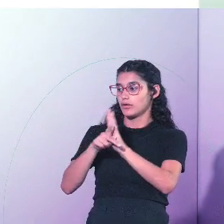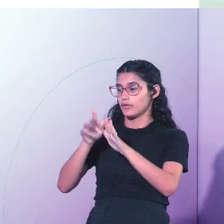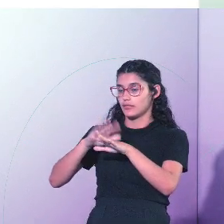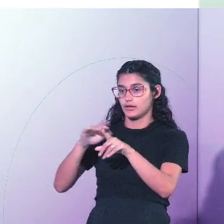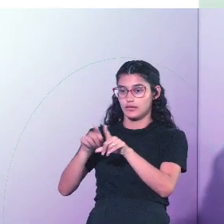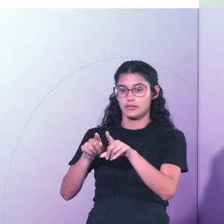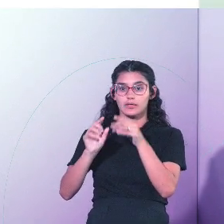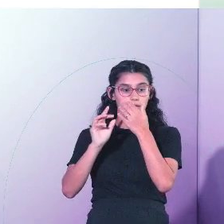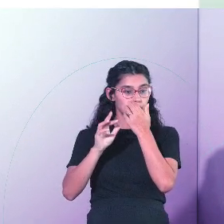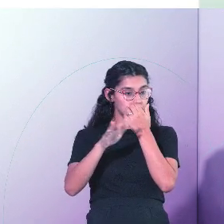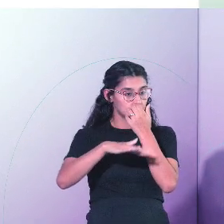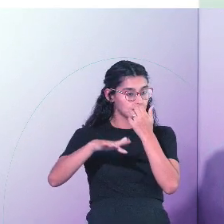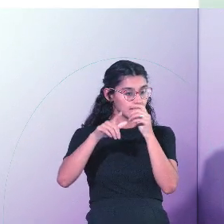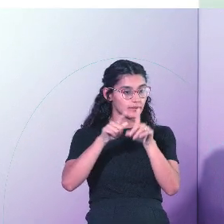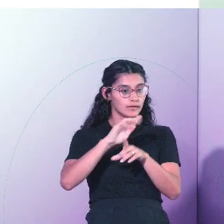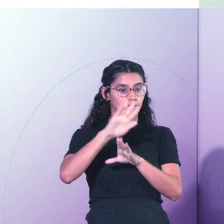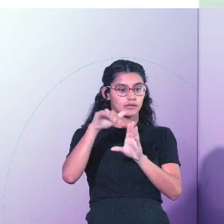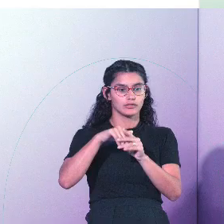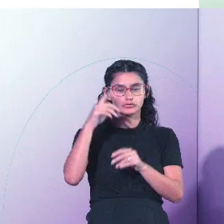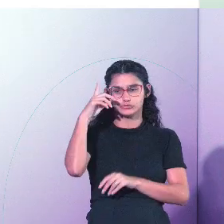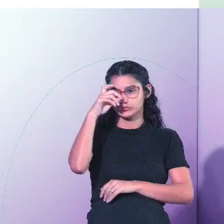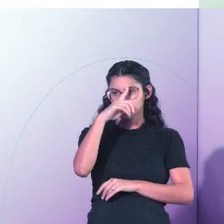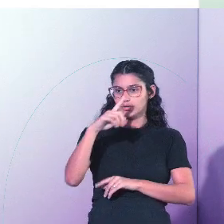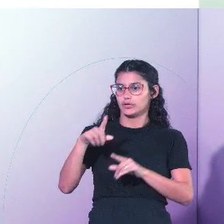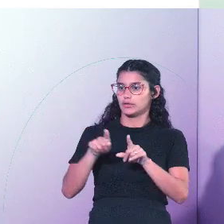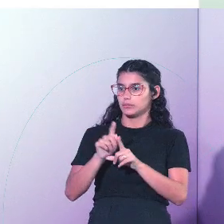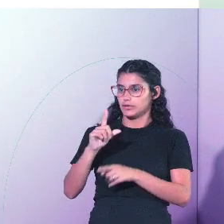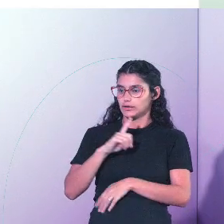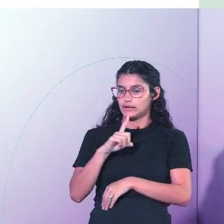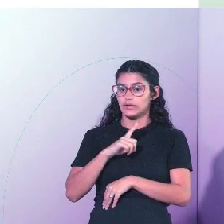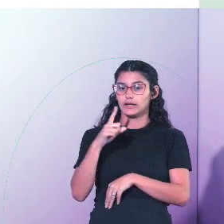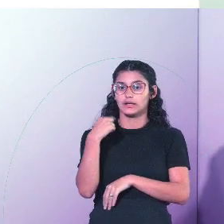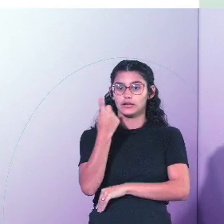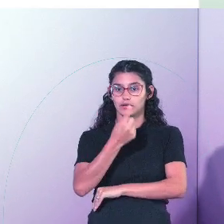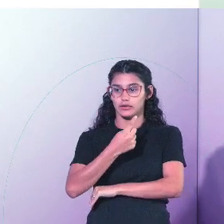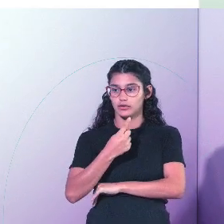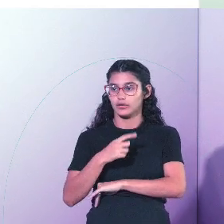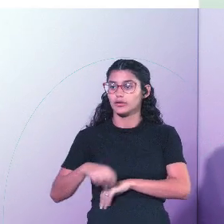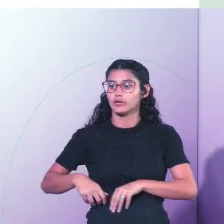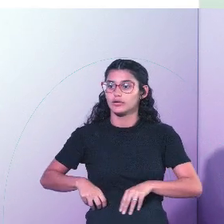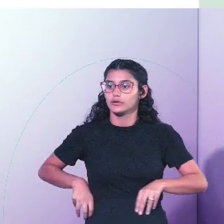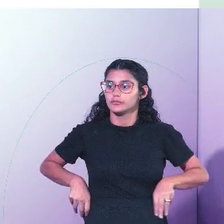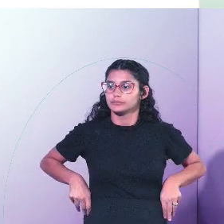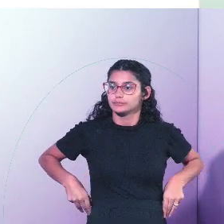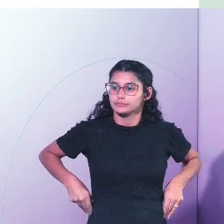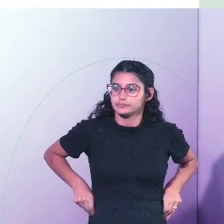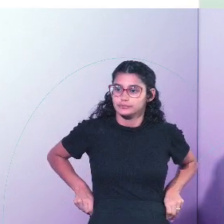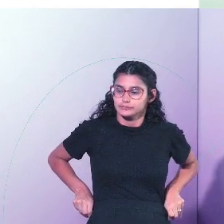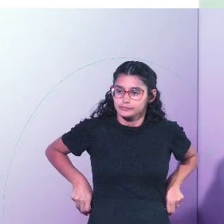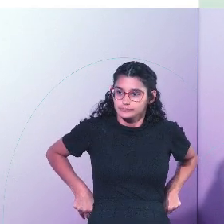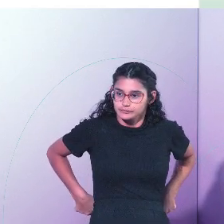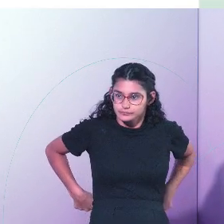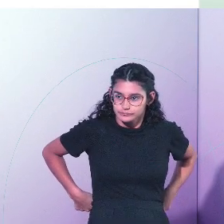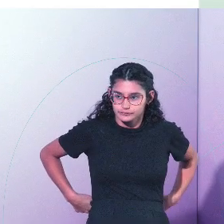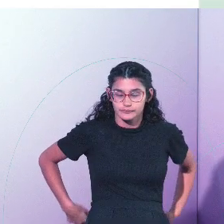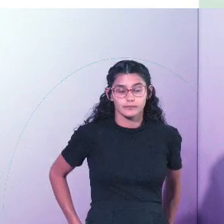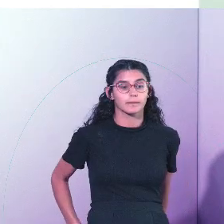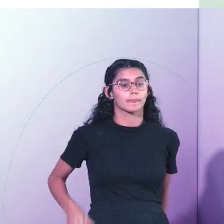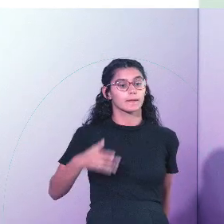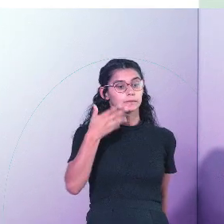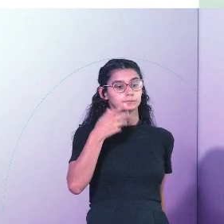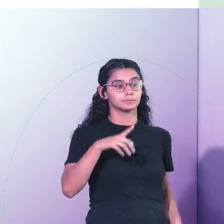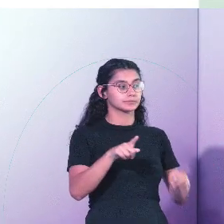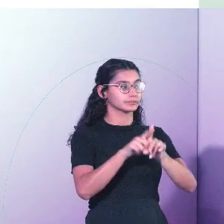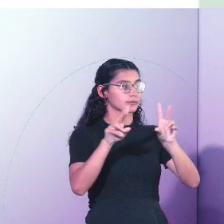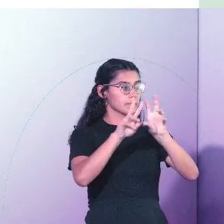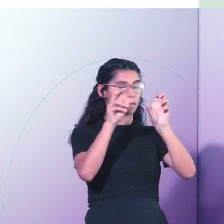Isso é um universo também bem complexo, que a gente, se um dia a gente tiver uma chance, a gente pode, de repente, falar a respeito disso com